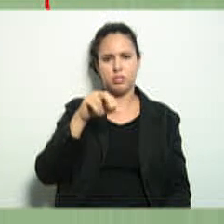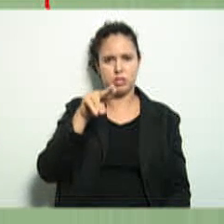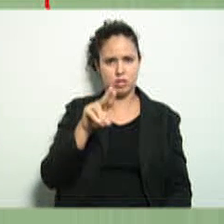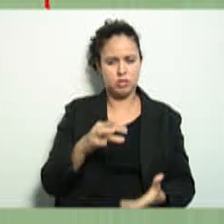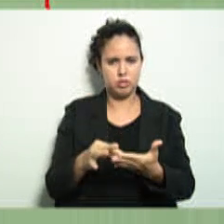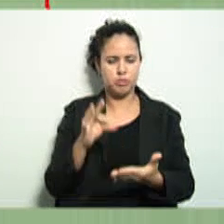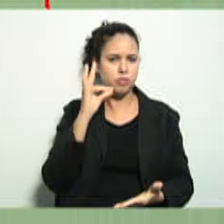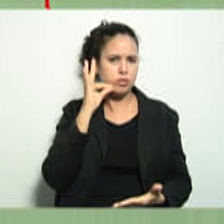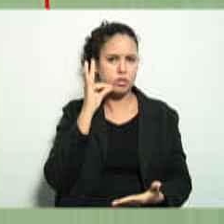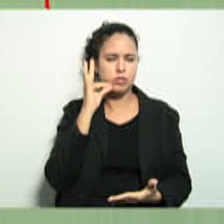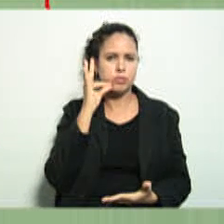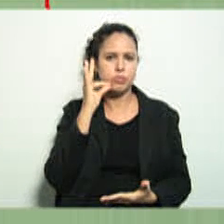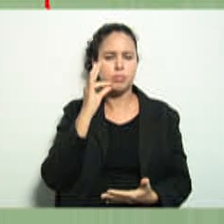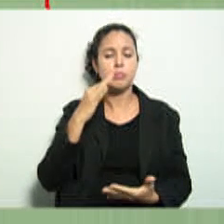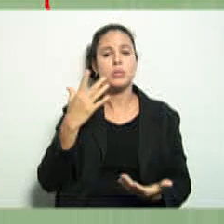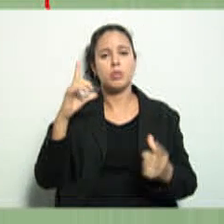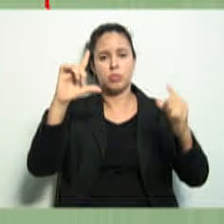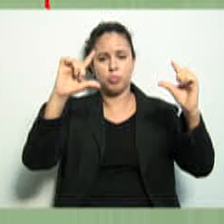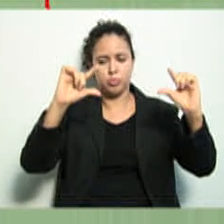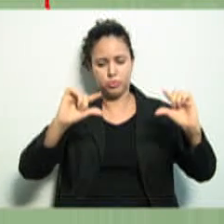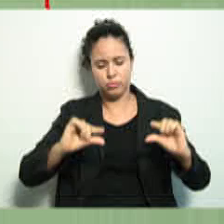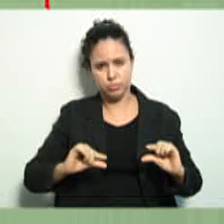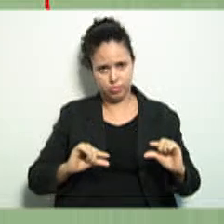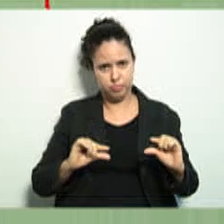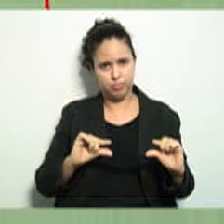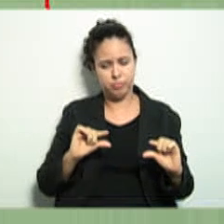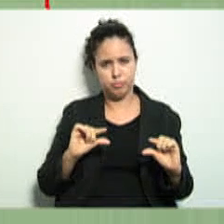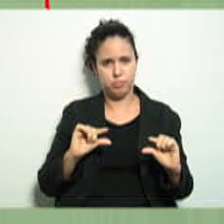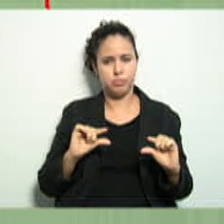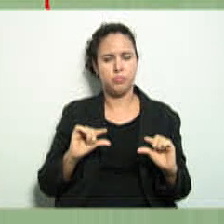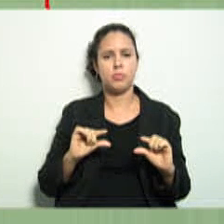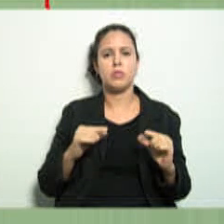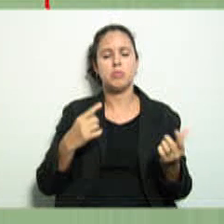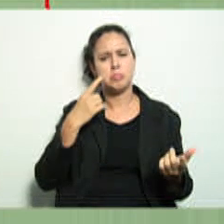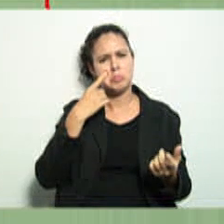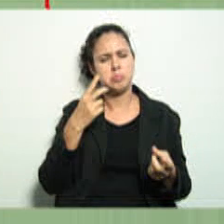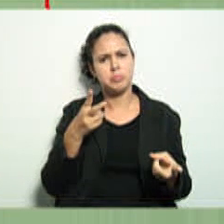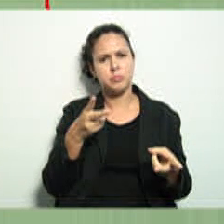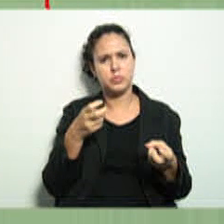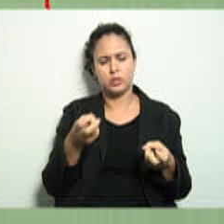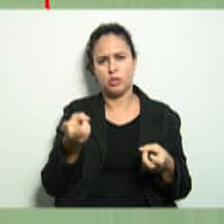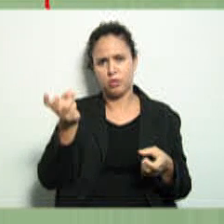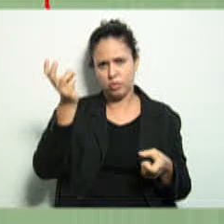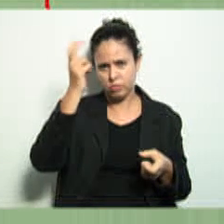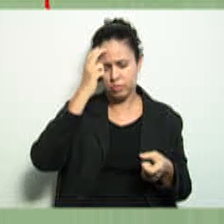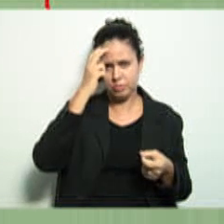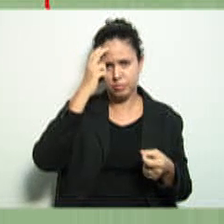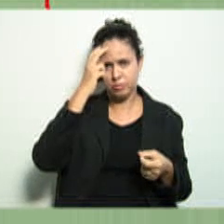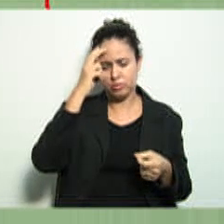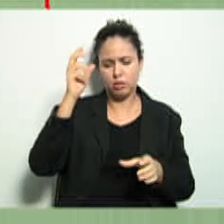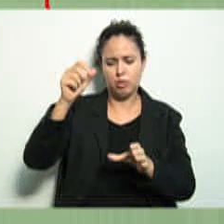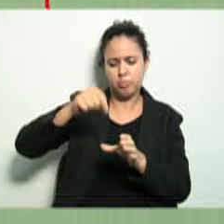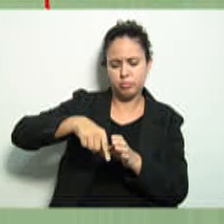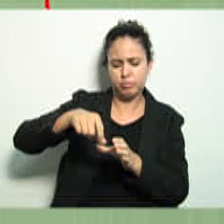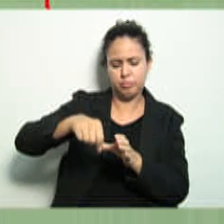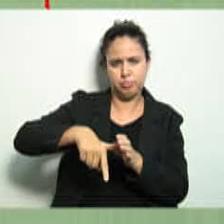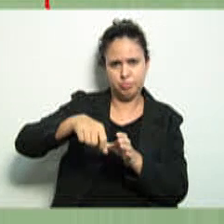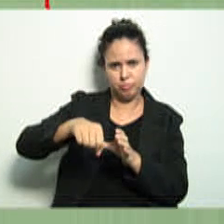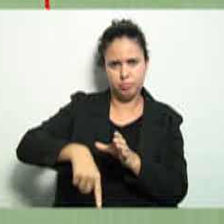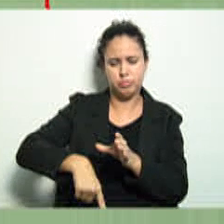café. Todos eles tiveram quedas quando a gente vê uma cultura de plantação